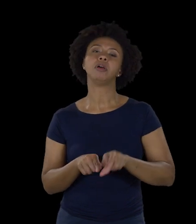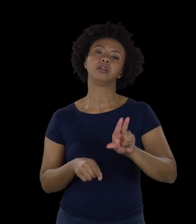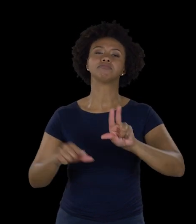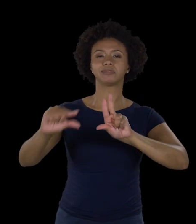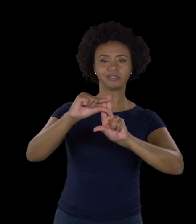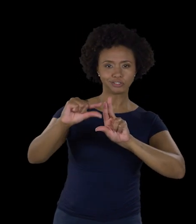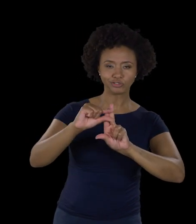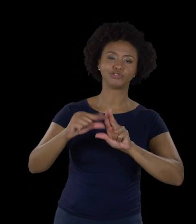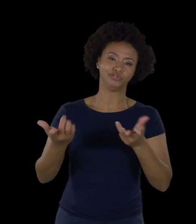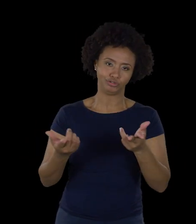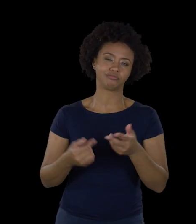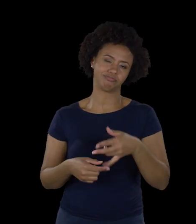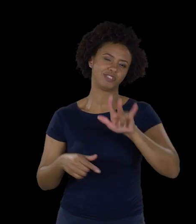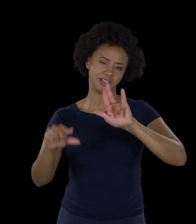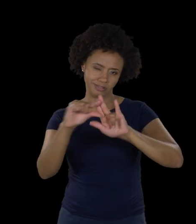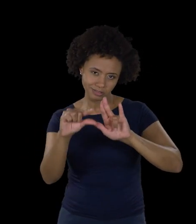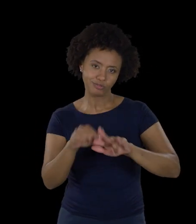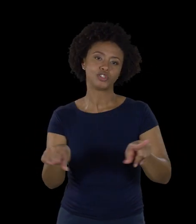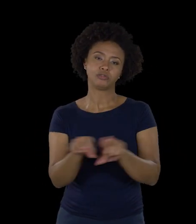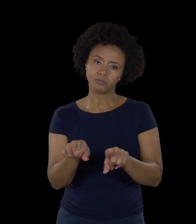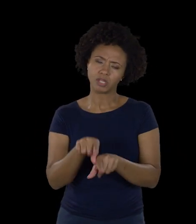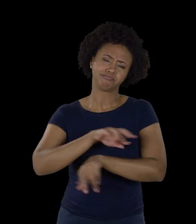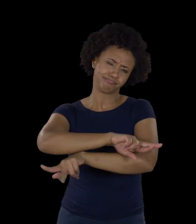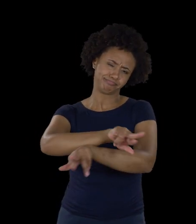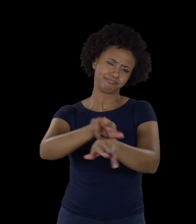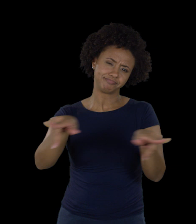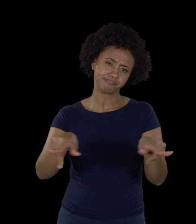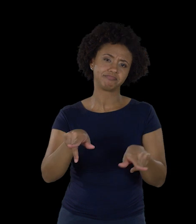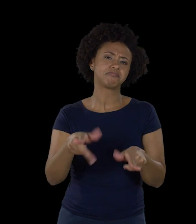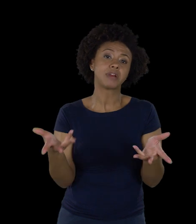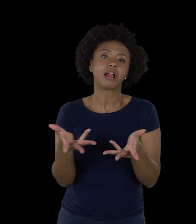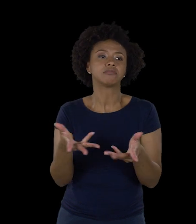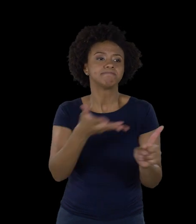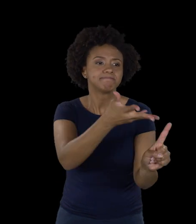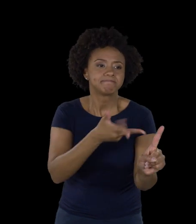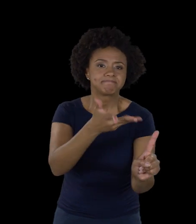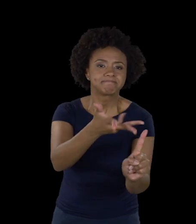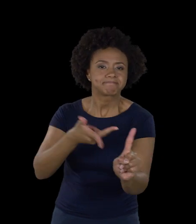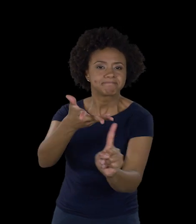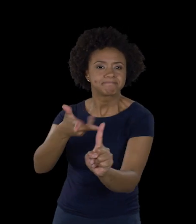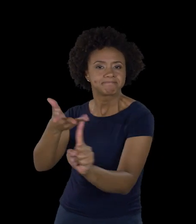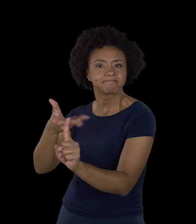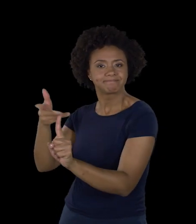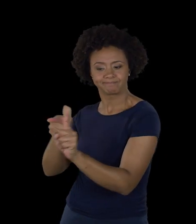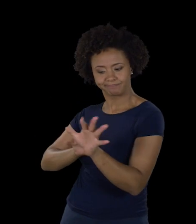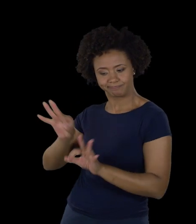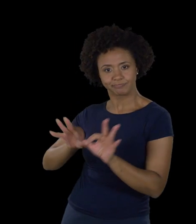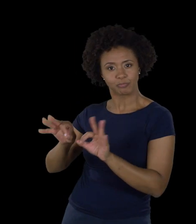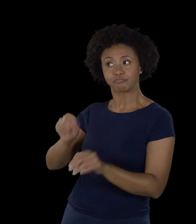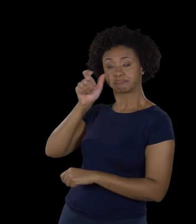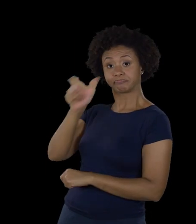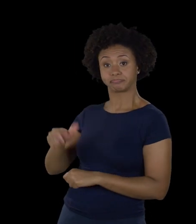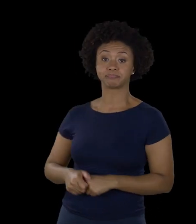e a ideia foi aí fazer um chamariz para as pessoas se interessarem pelo lançamento do projeto. Por fim,